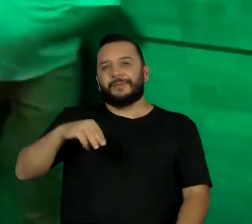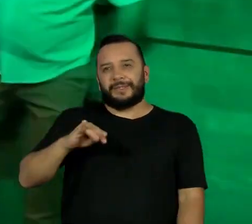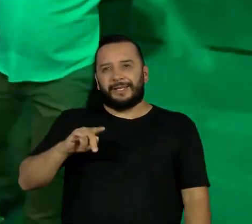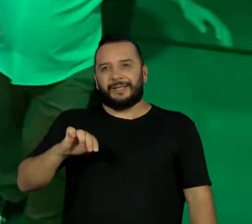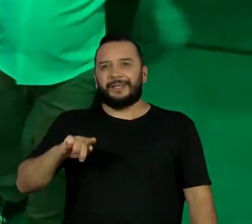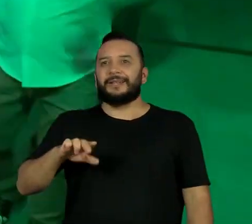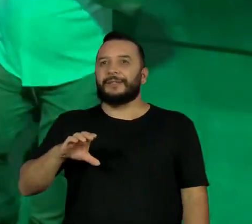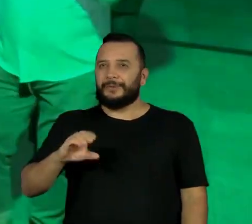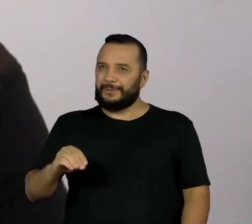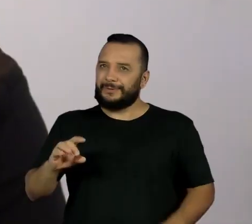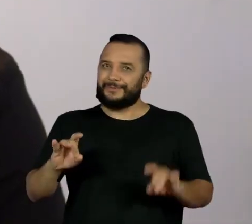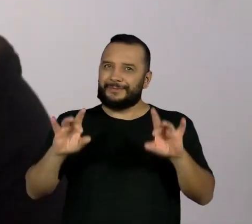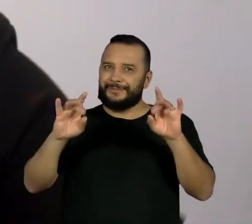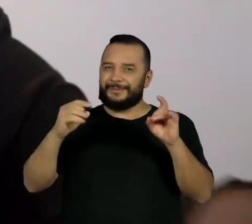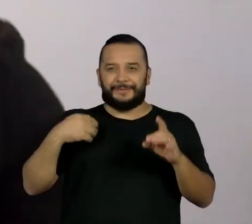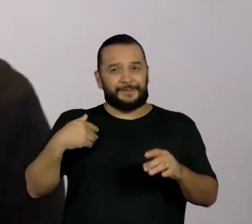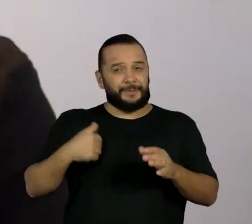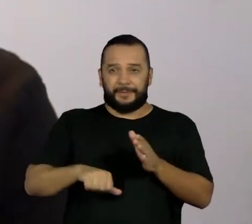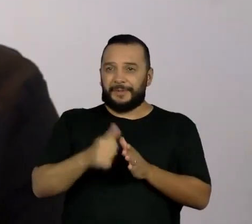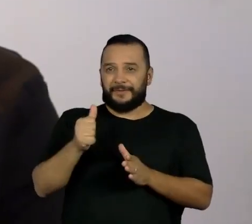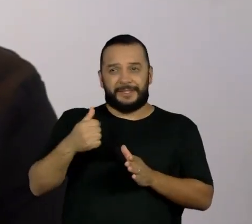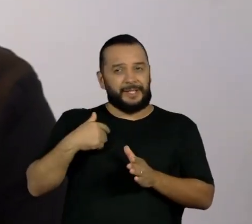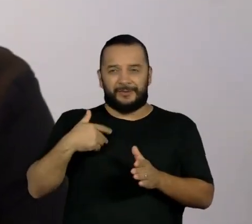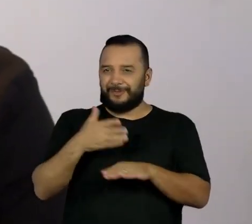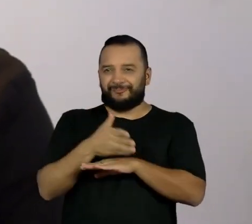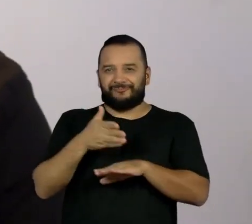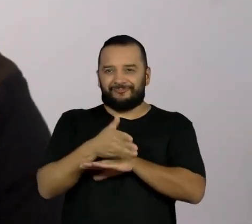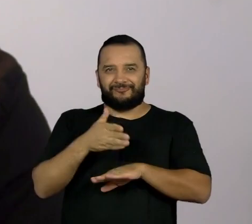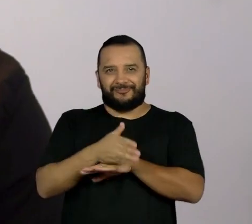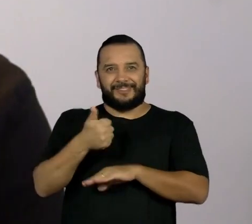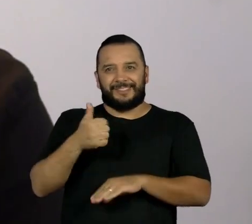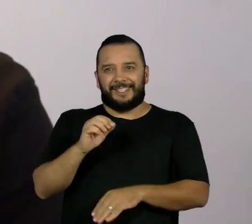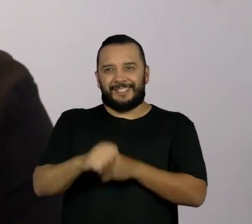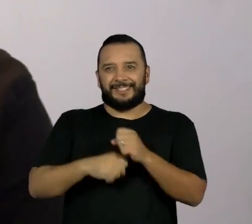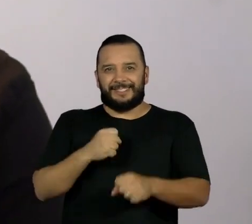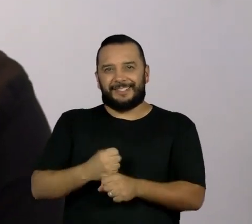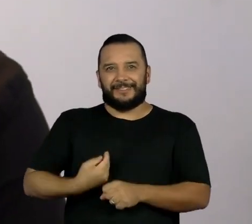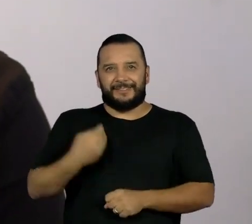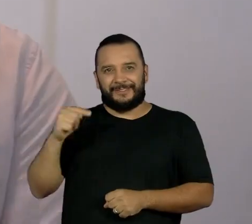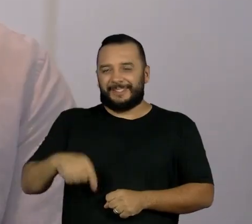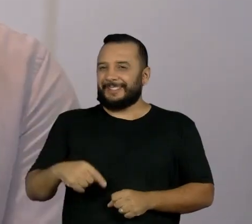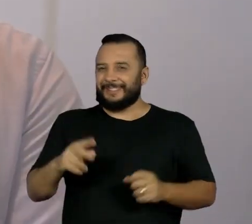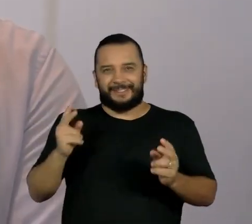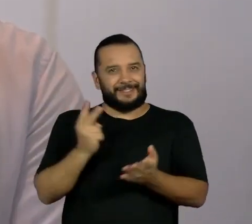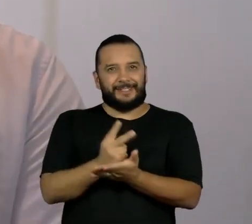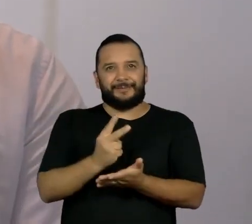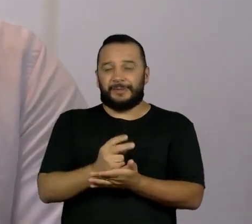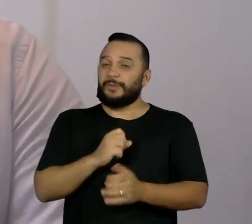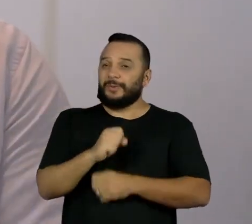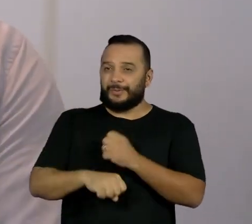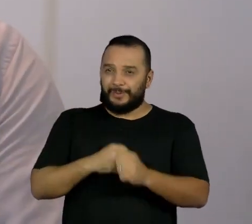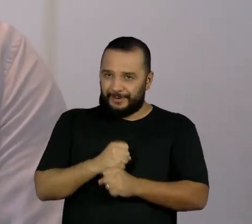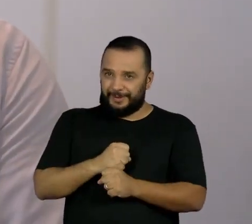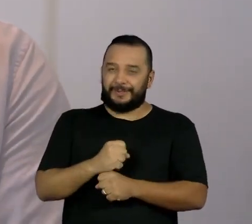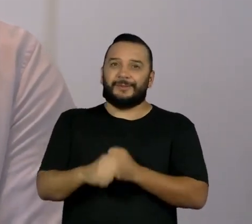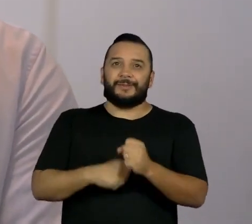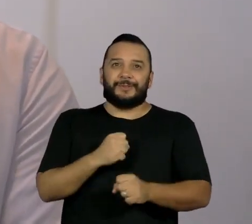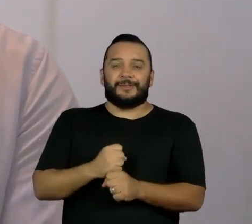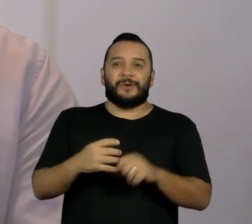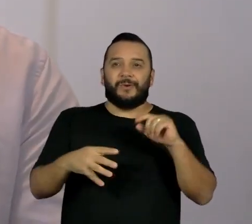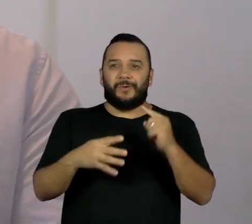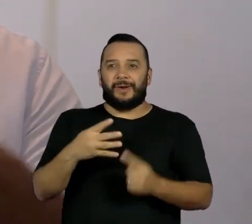Especial. E de lá pra cá vim em todos. Já há mais de 10 anos estamos por aqui em todos os bailes. Todos os anos, 4 festas,